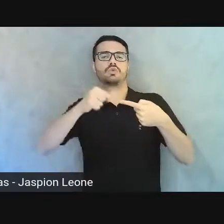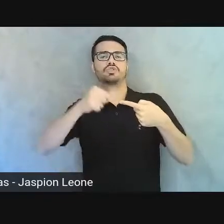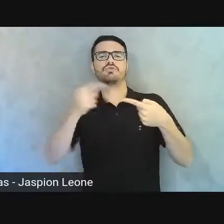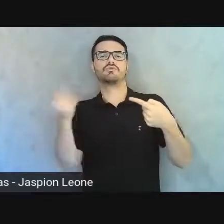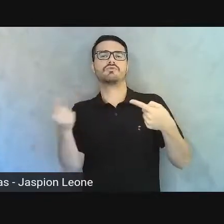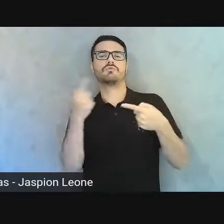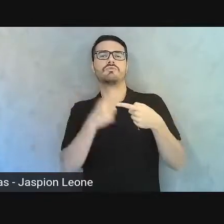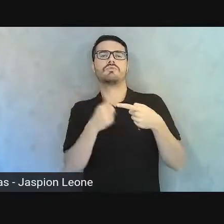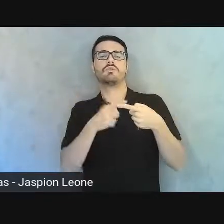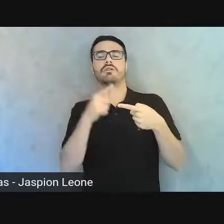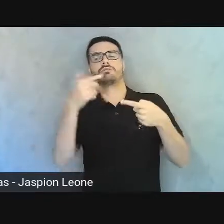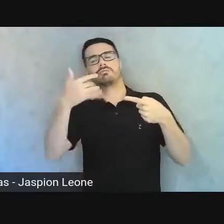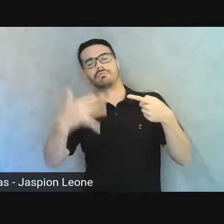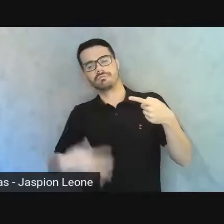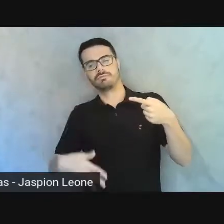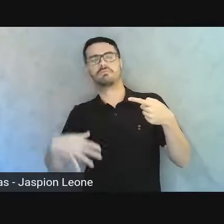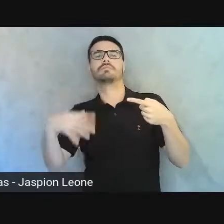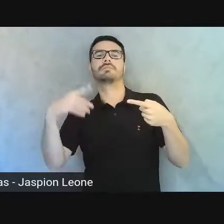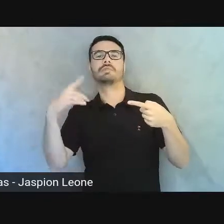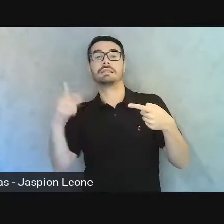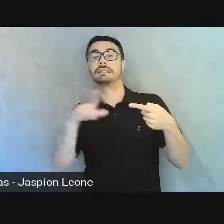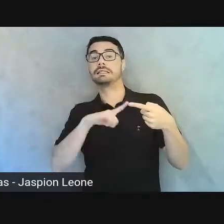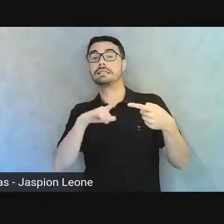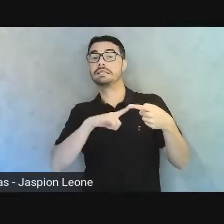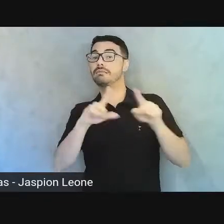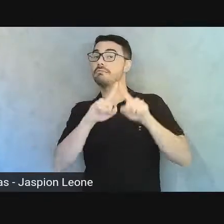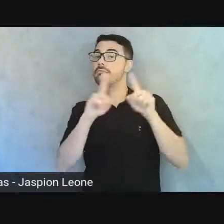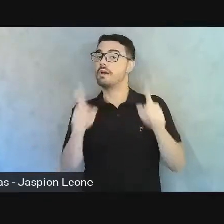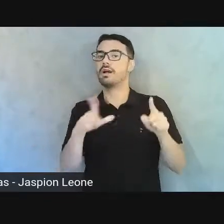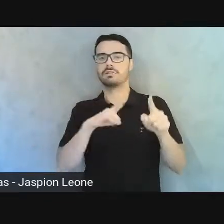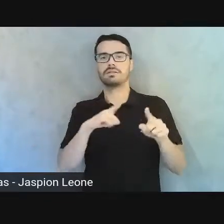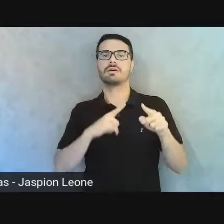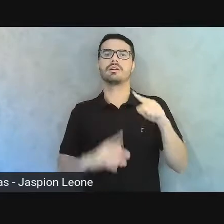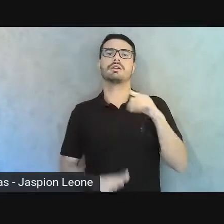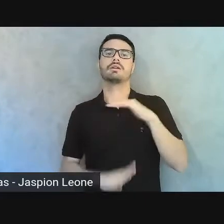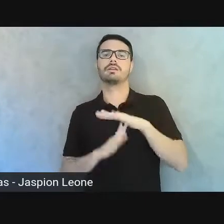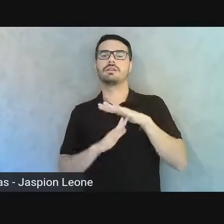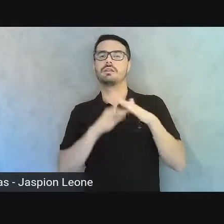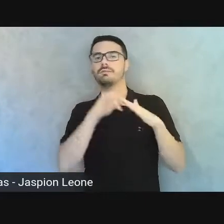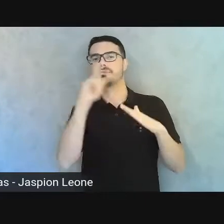Executivo. Todavia, nós temos algumas limitações